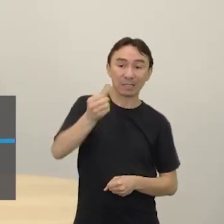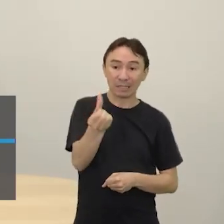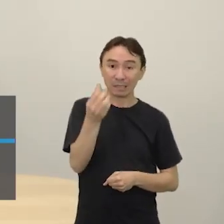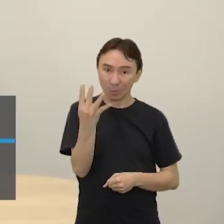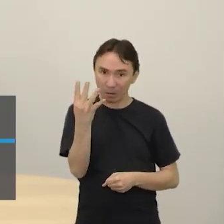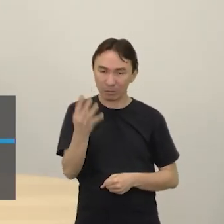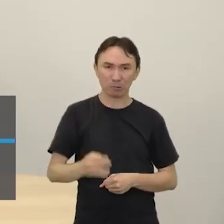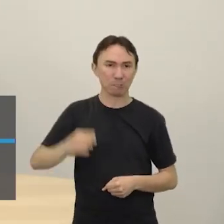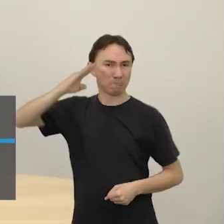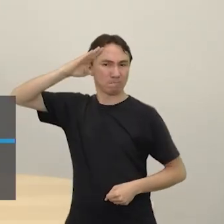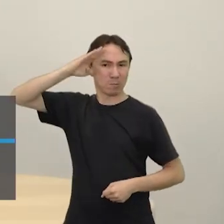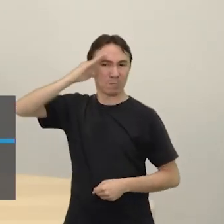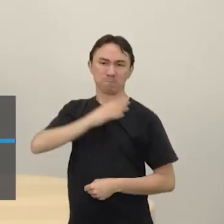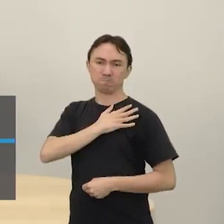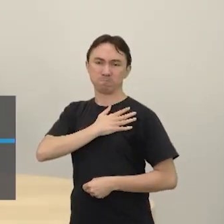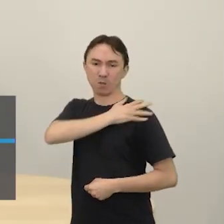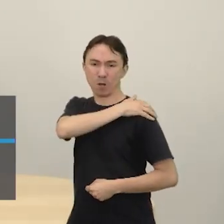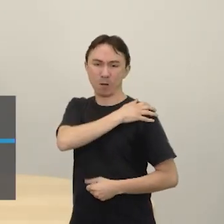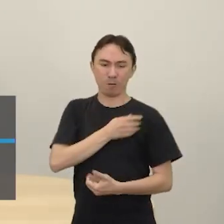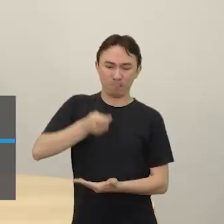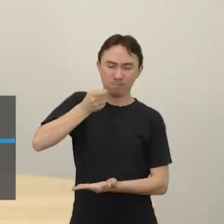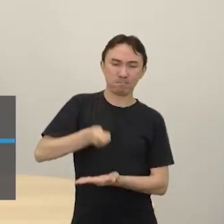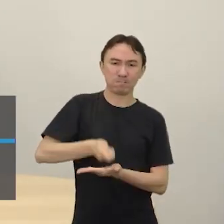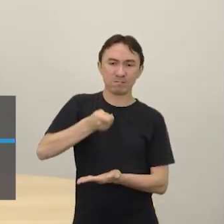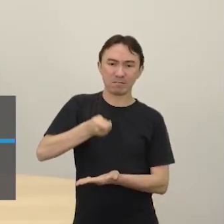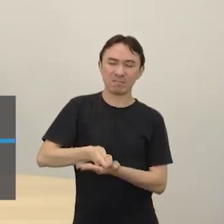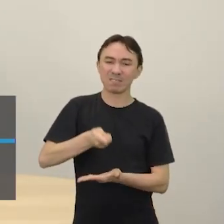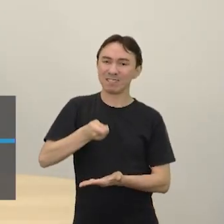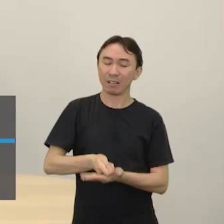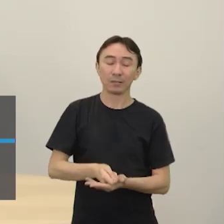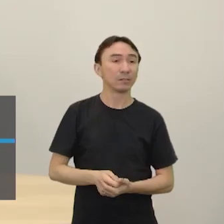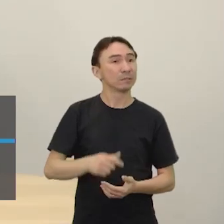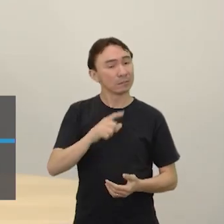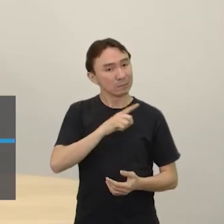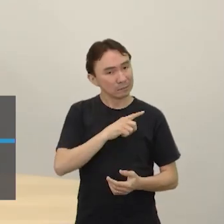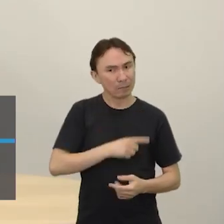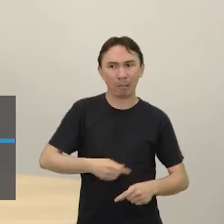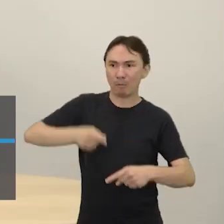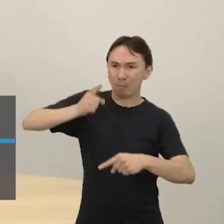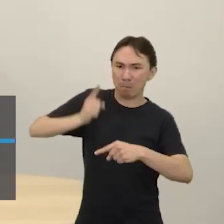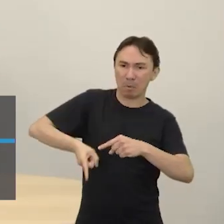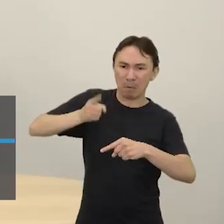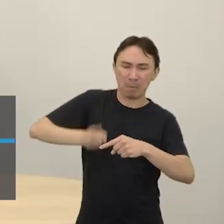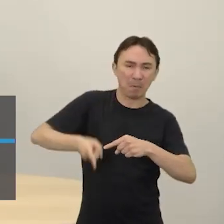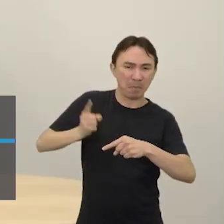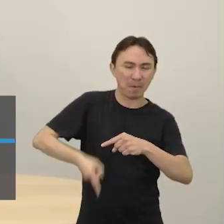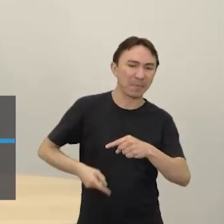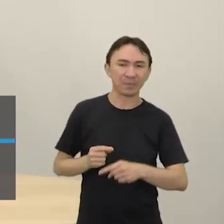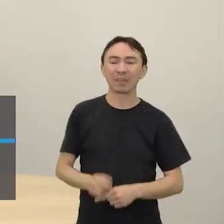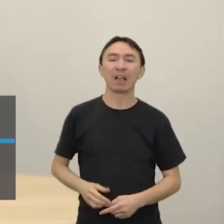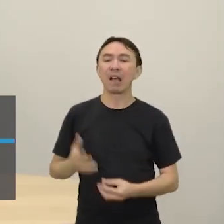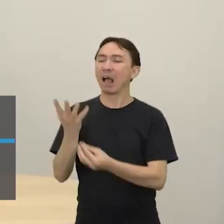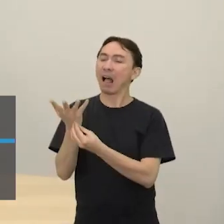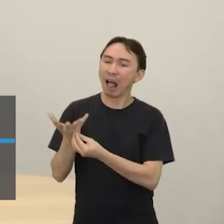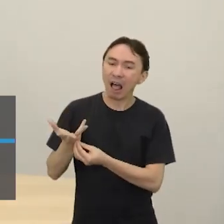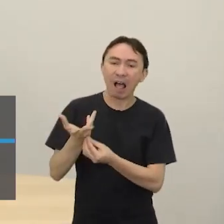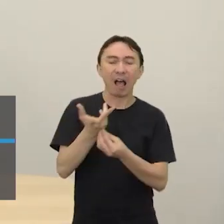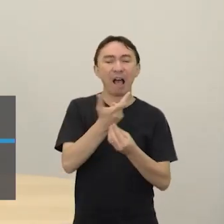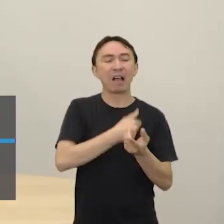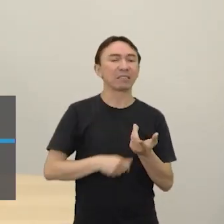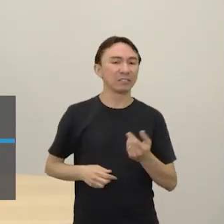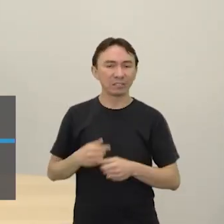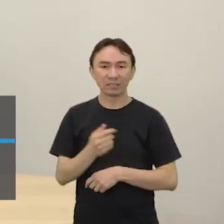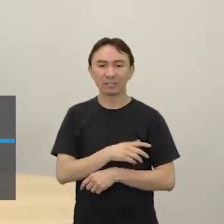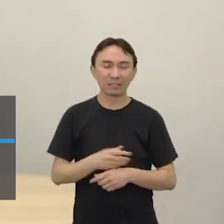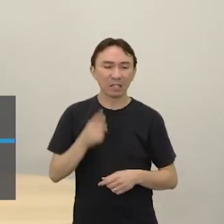um controle enorme feito pelos censores, né? A censura. Então, tudo quanto é tipo de arte, a imprensa